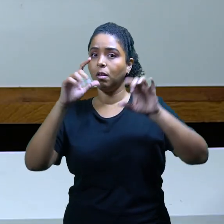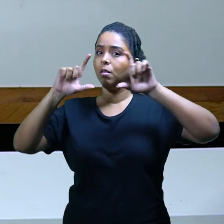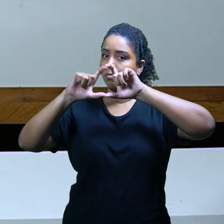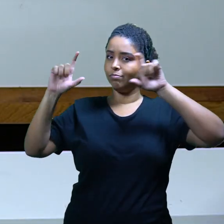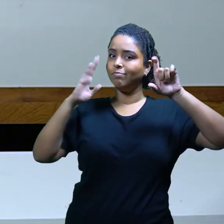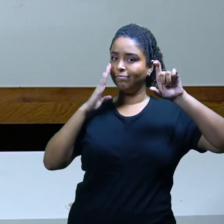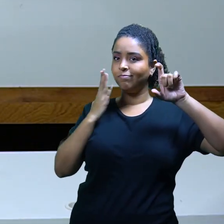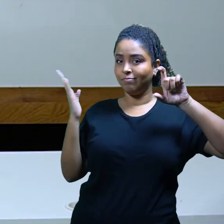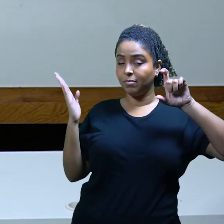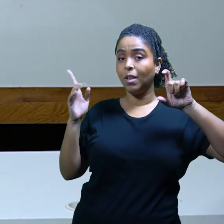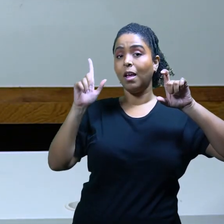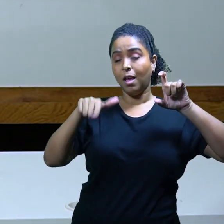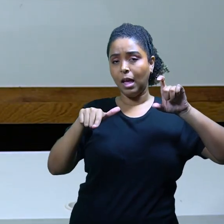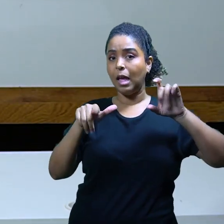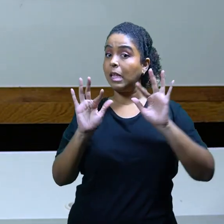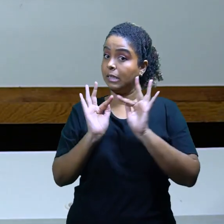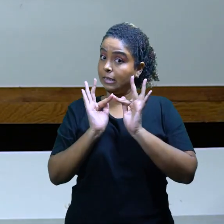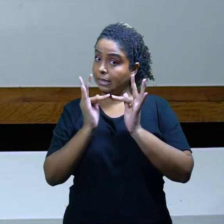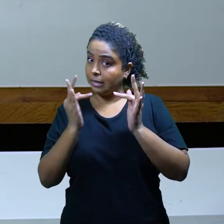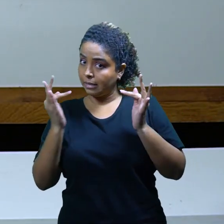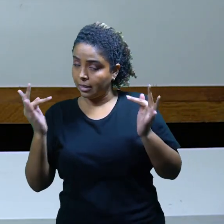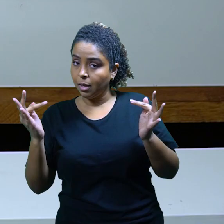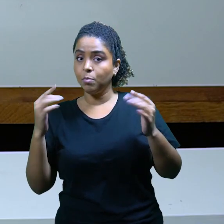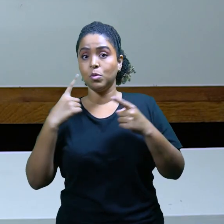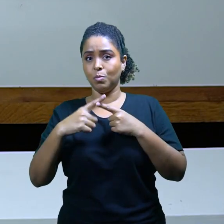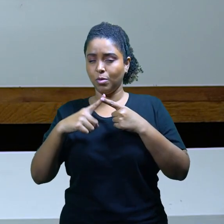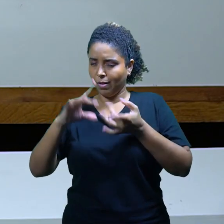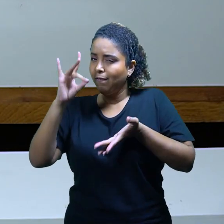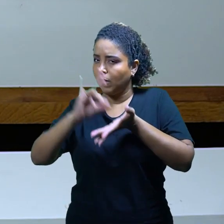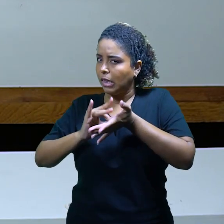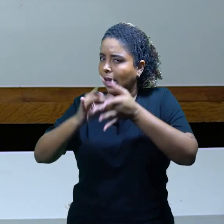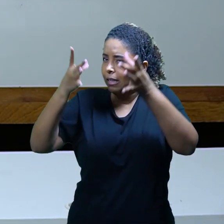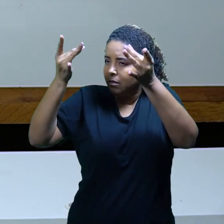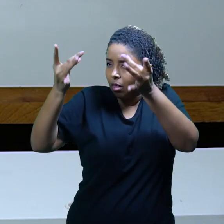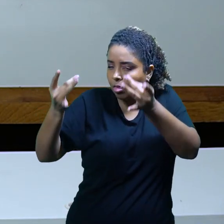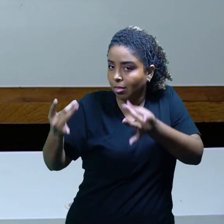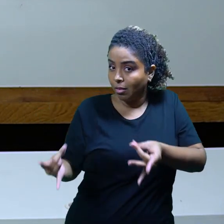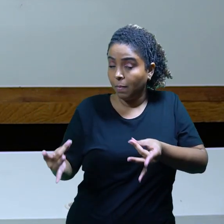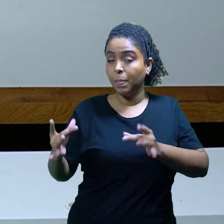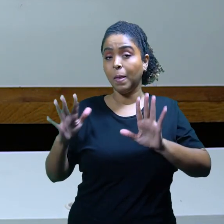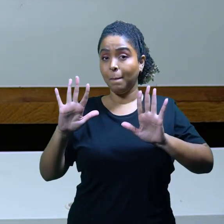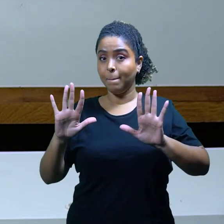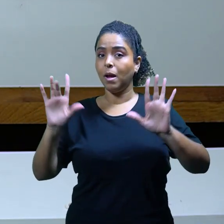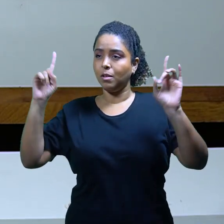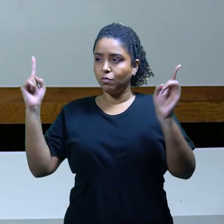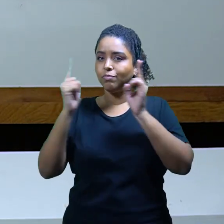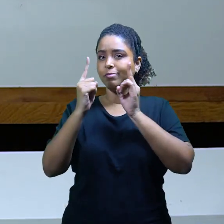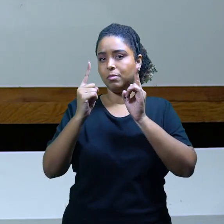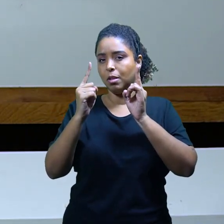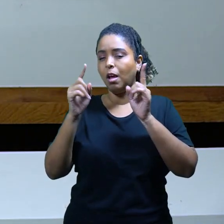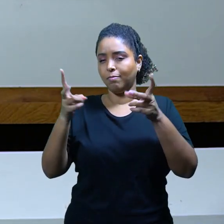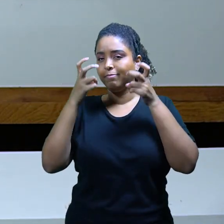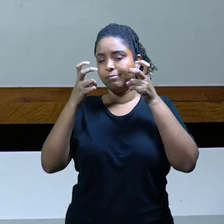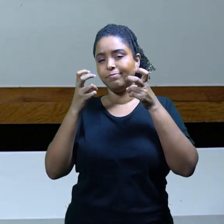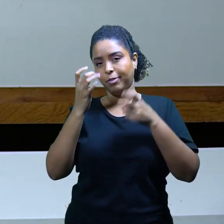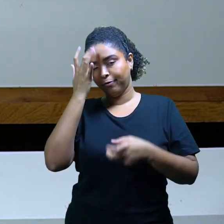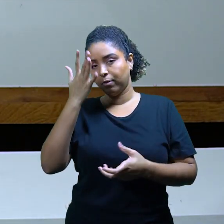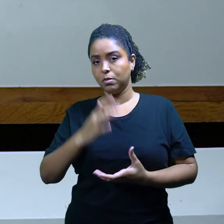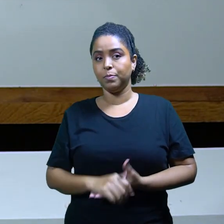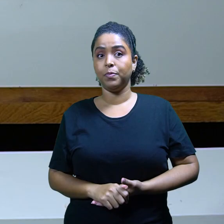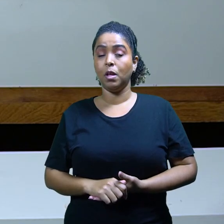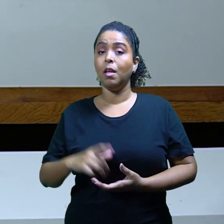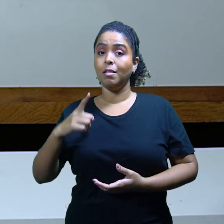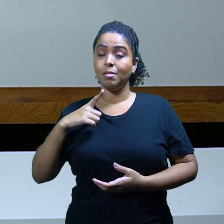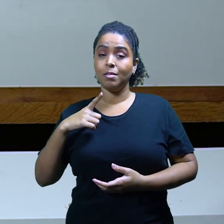eu coloquei a reação aqui no quadro, é uma reação simplificada, né? Porque na verdade ela é um pouquinho mais complexa e assim ela fica mais fácil de